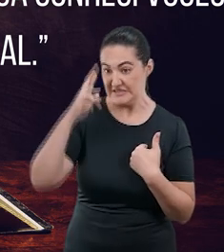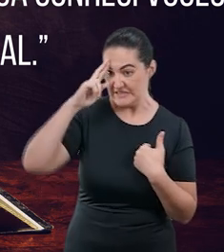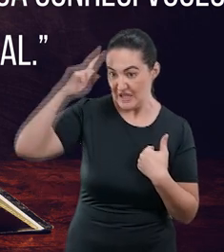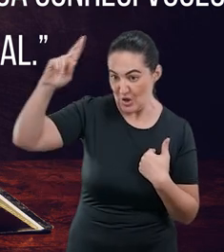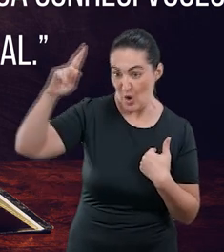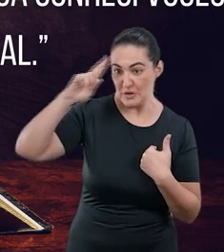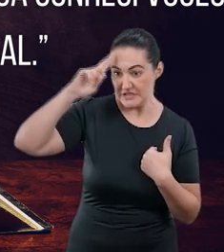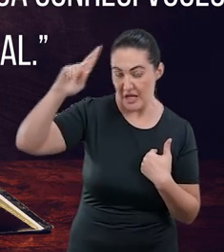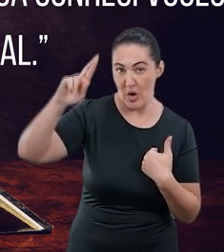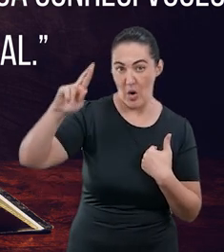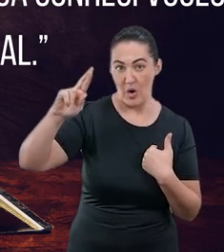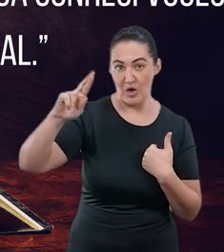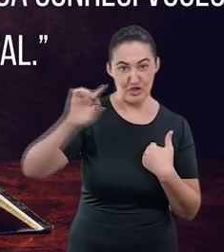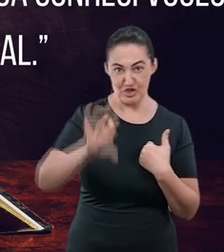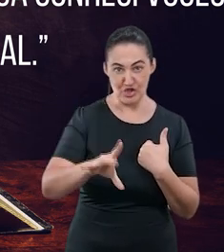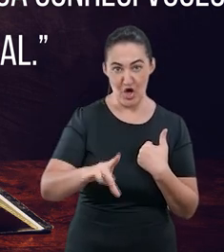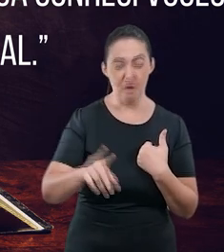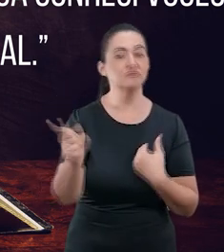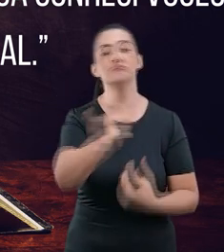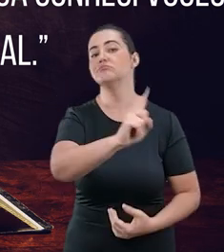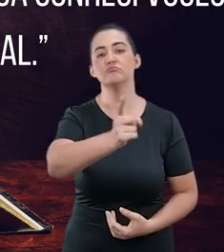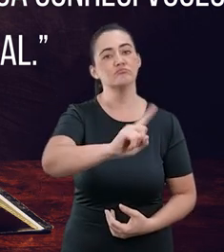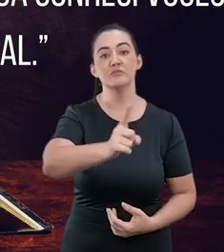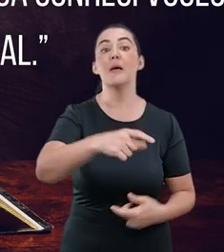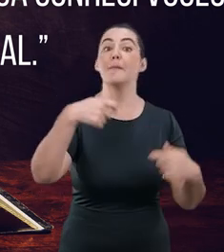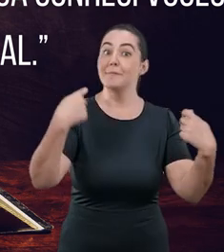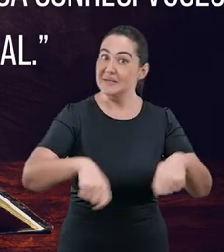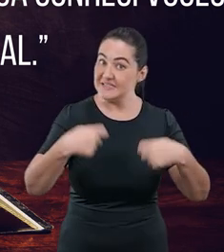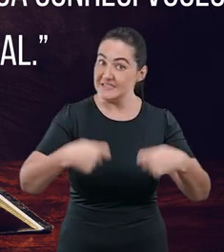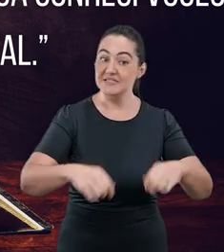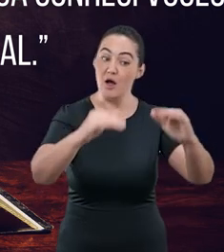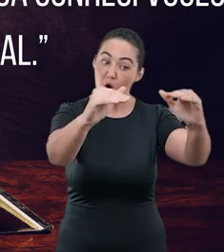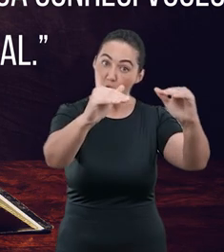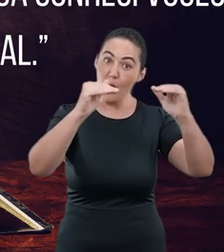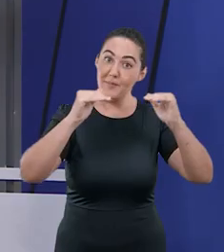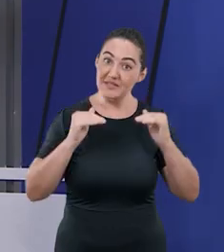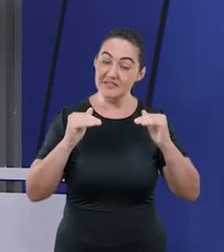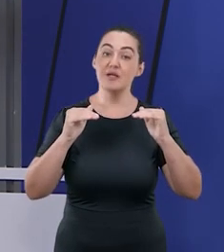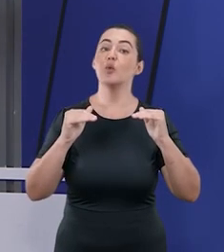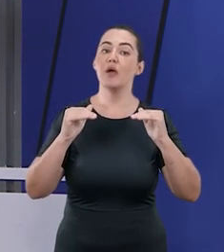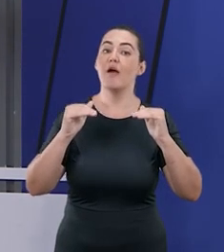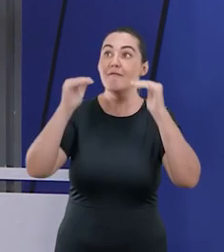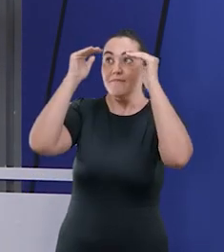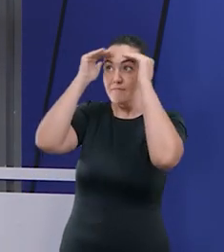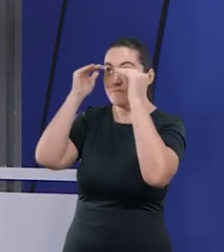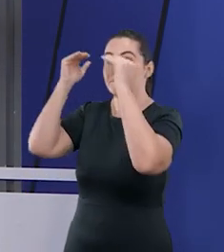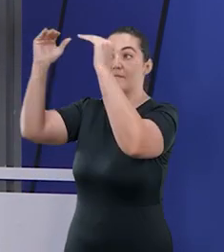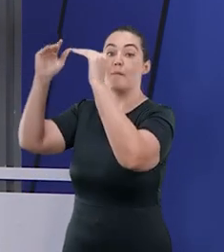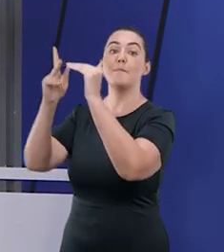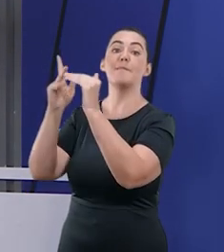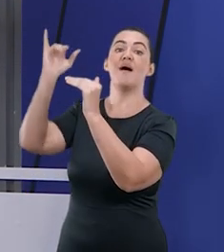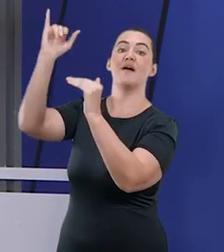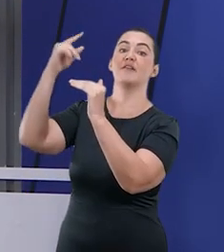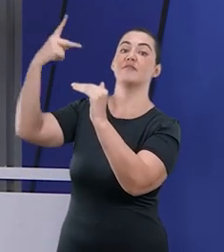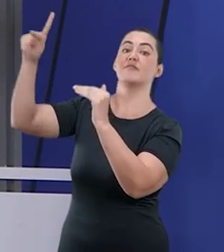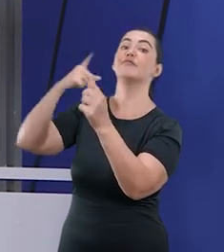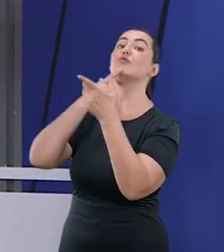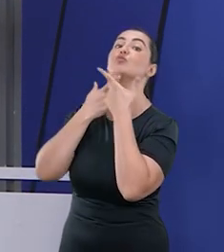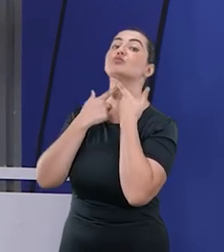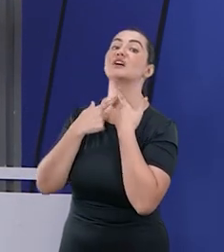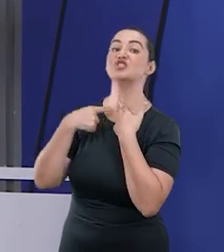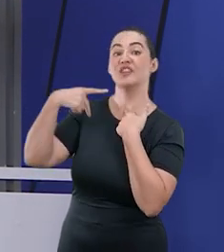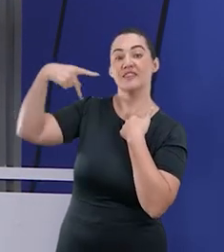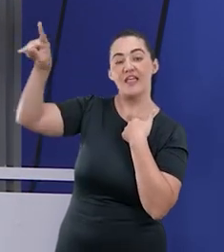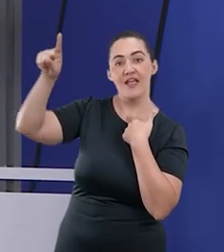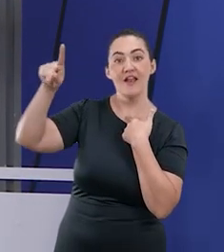não? Porque precisa fazer a vontade do Pai. E onde é que está a vontade do Pai? Na Bíblia, na palavra de